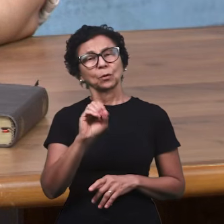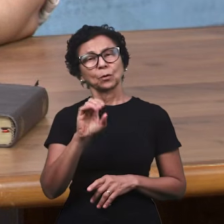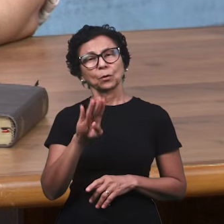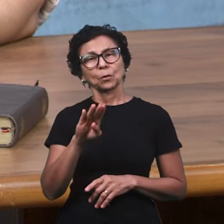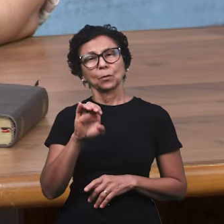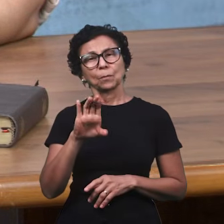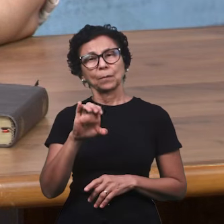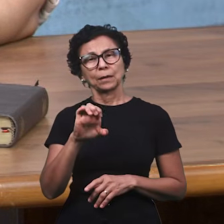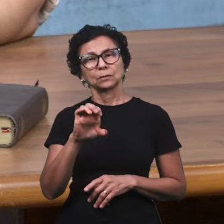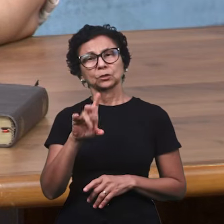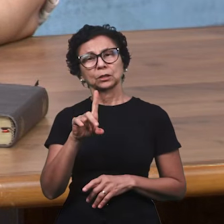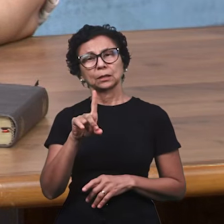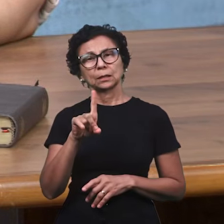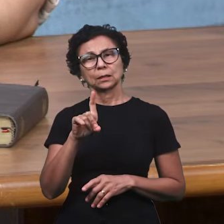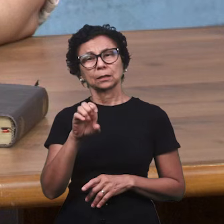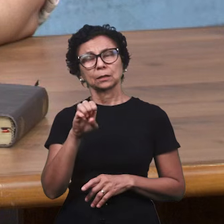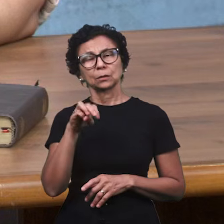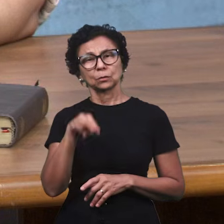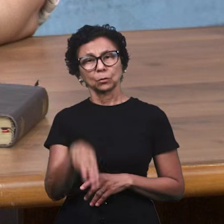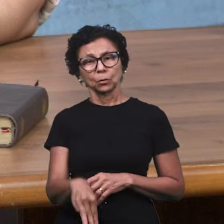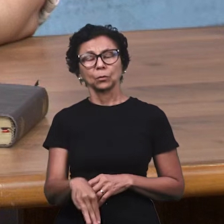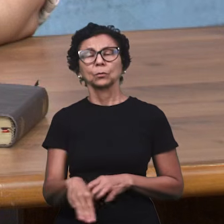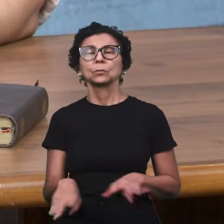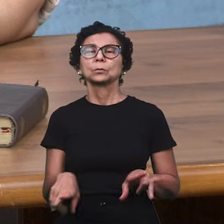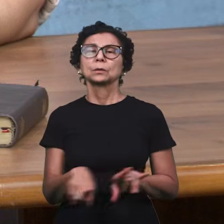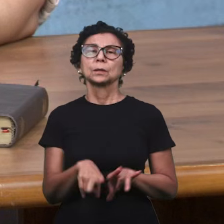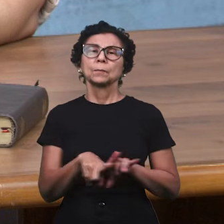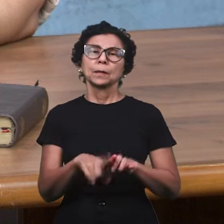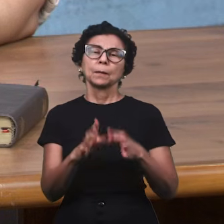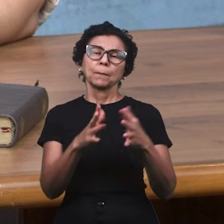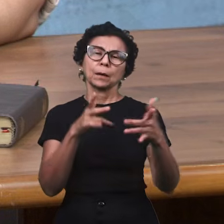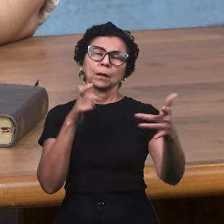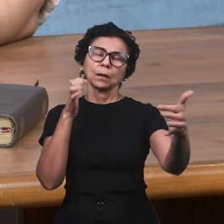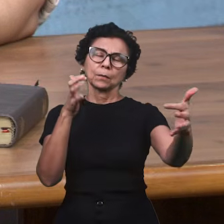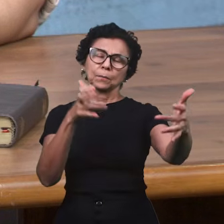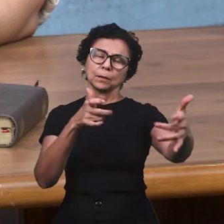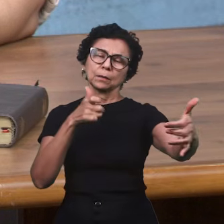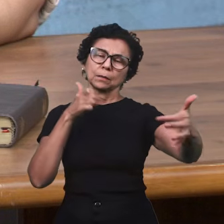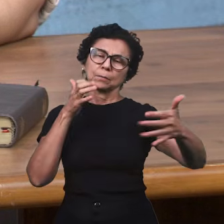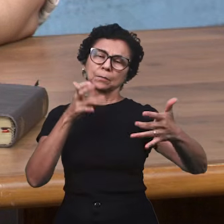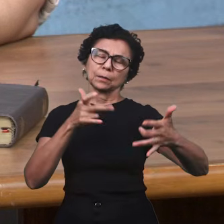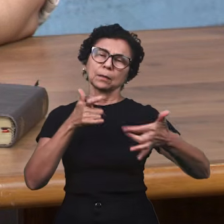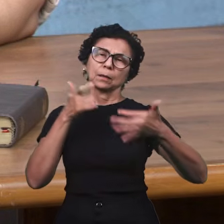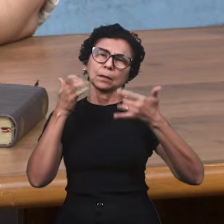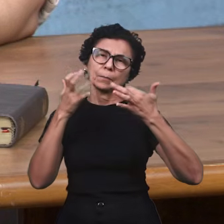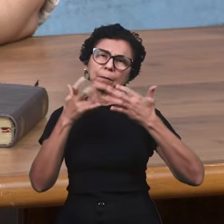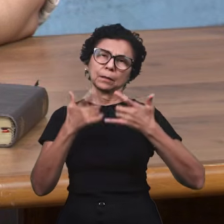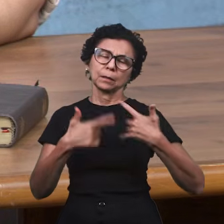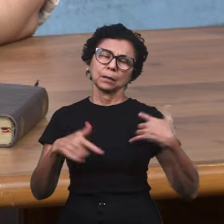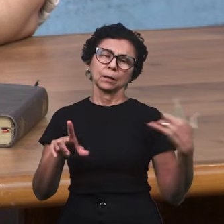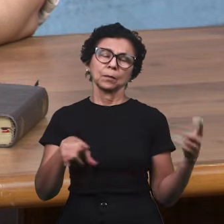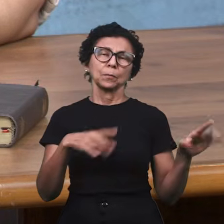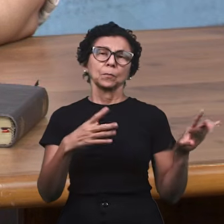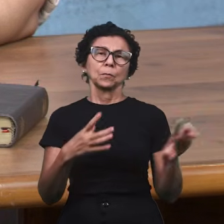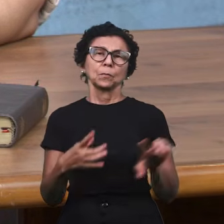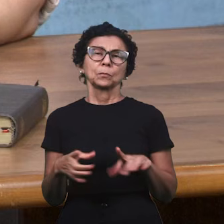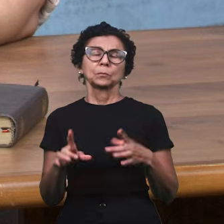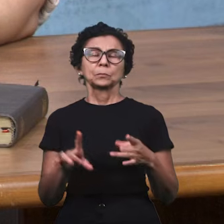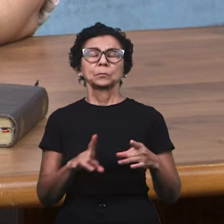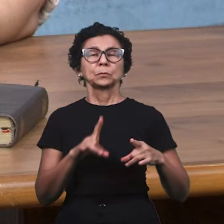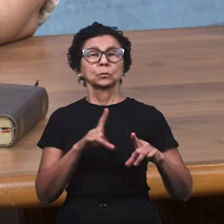e Azazias, com harpas sobre Seminite, para esforçar o